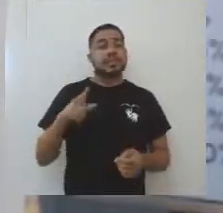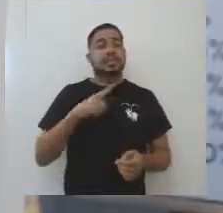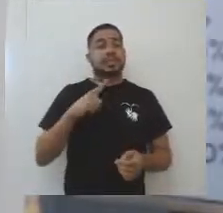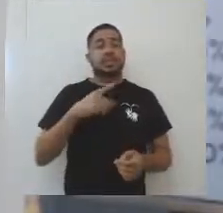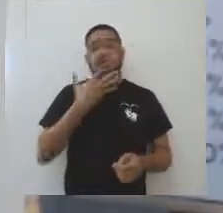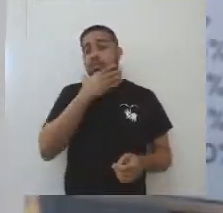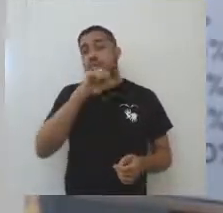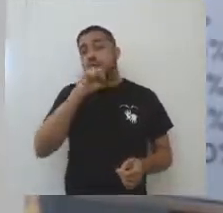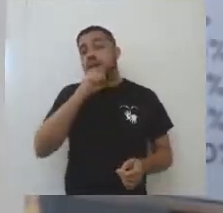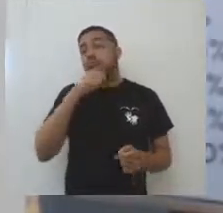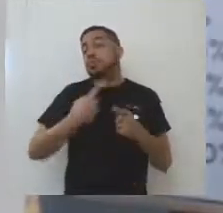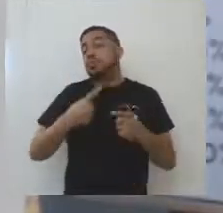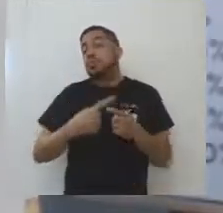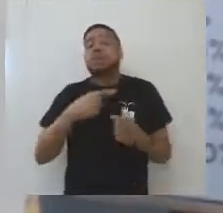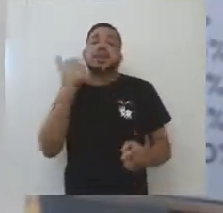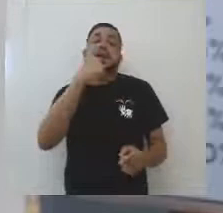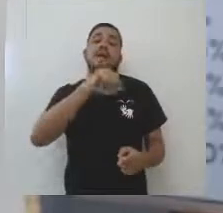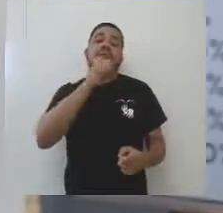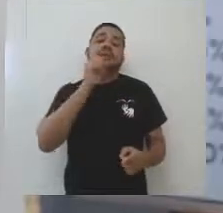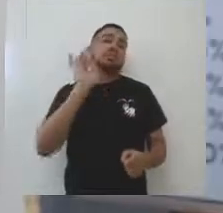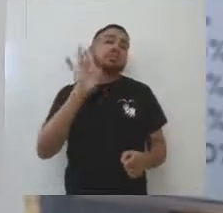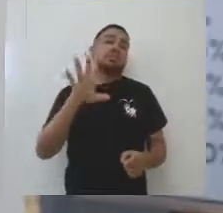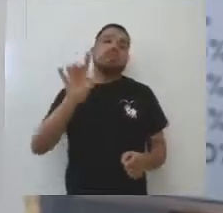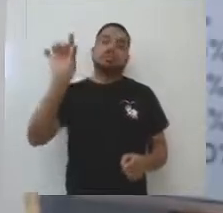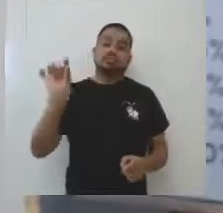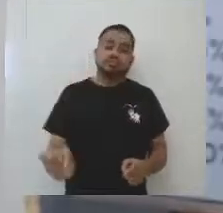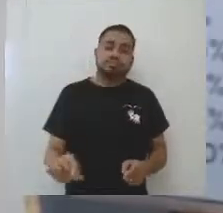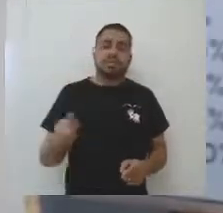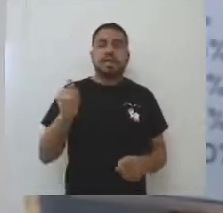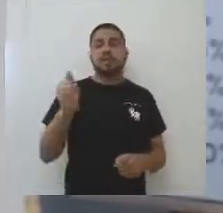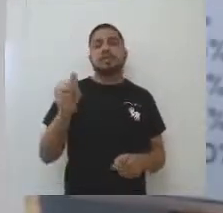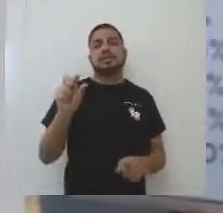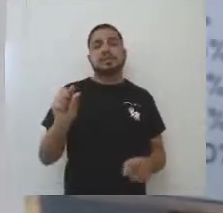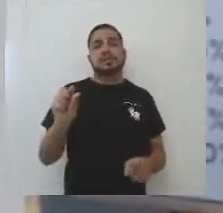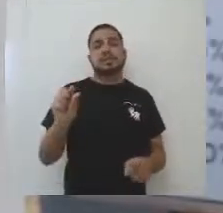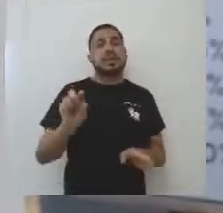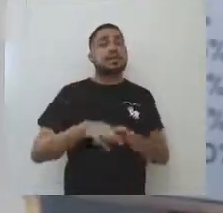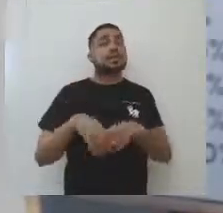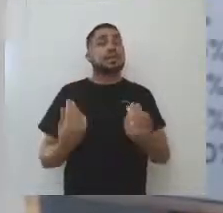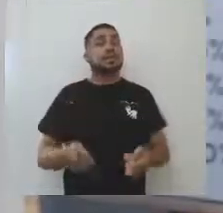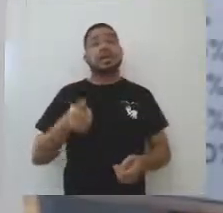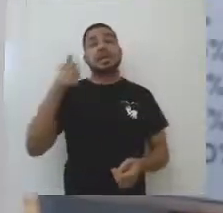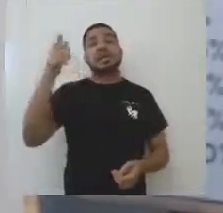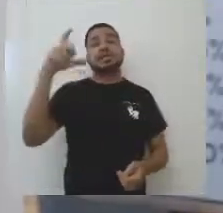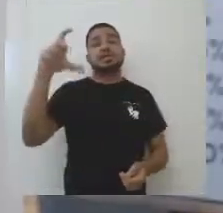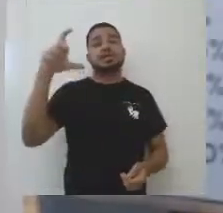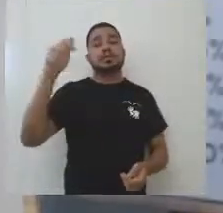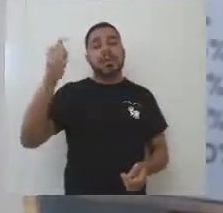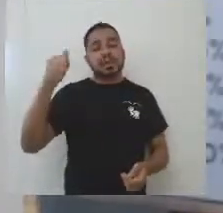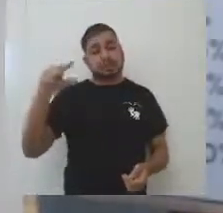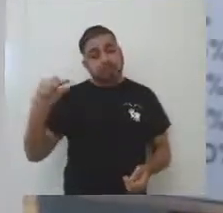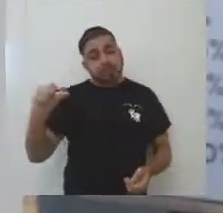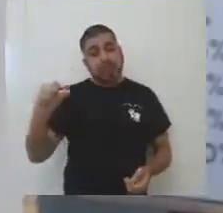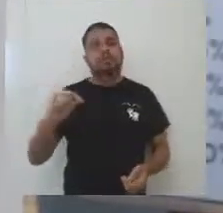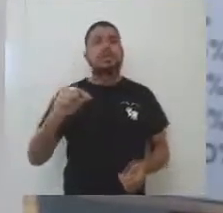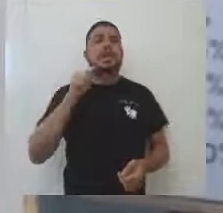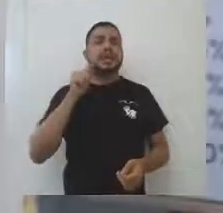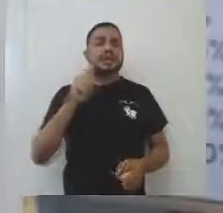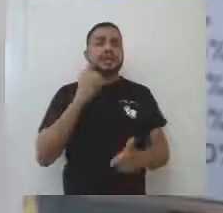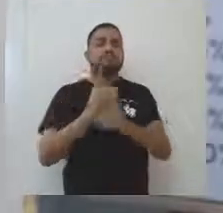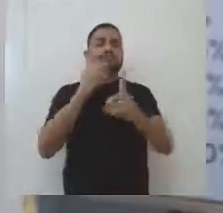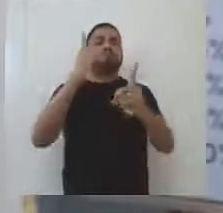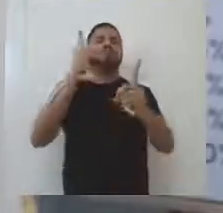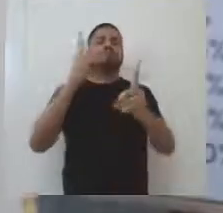do pai dela, porque da mãe, só vai descer um azinho. Aí você vai ter azinho. Aí agora tu